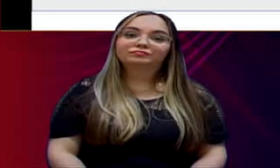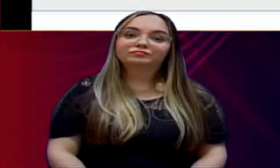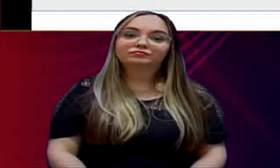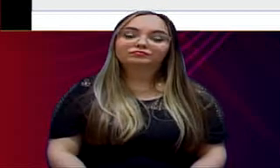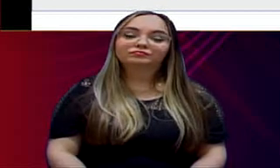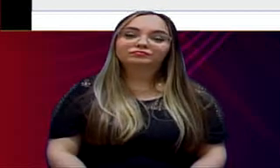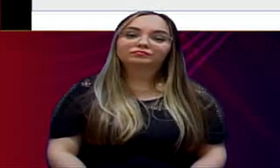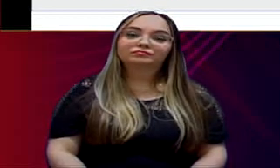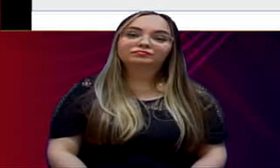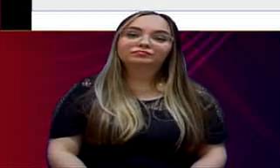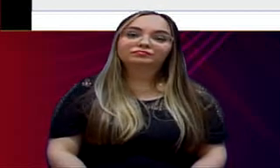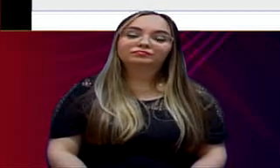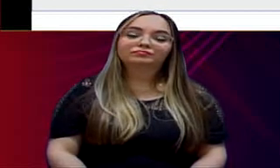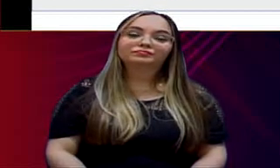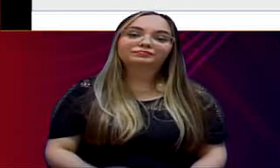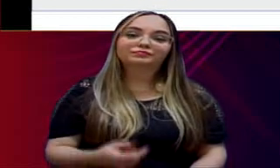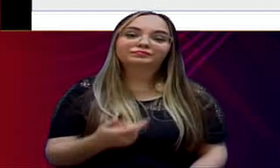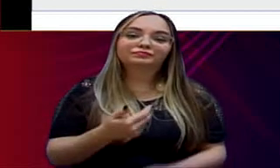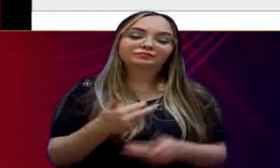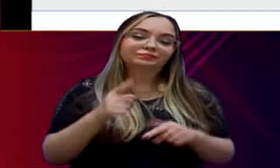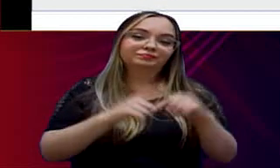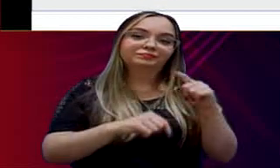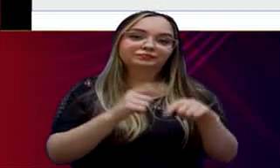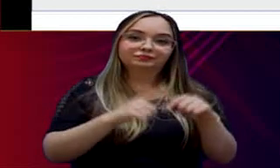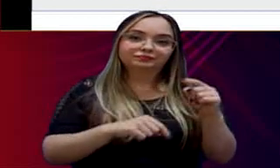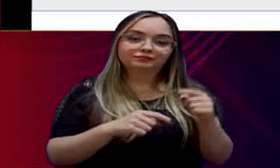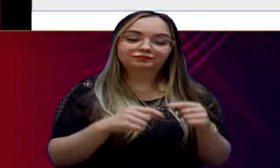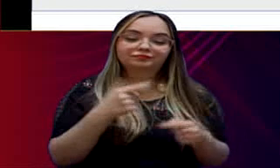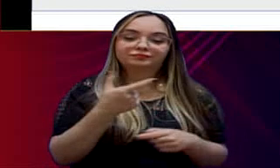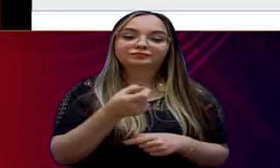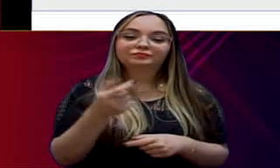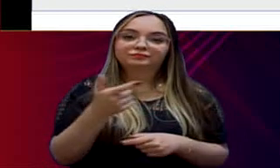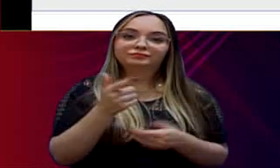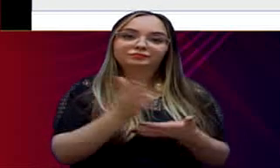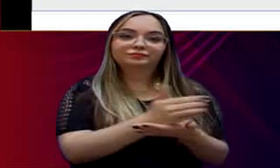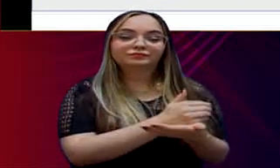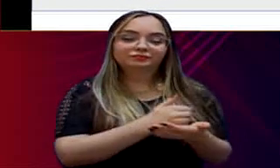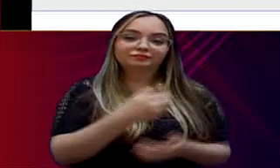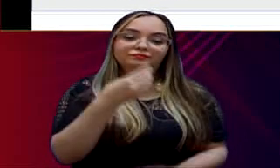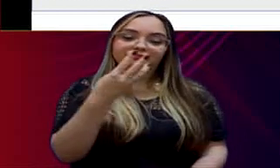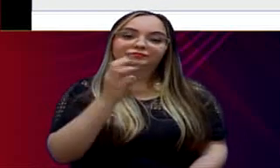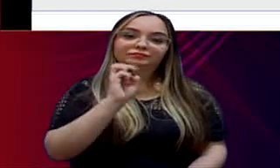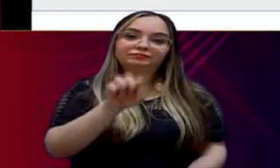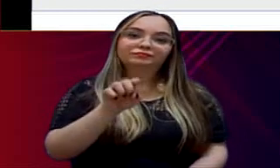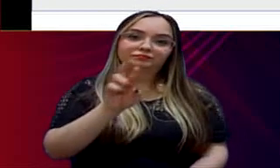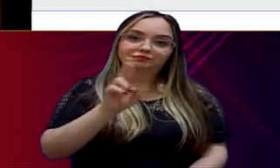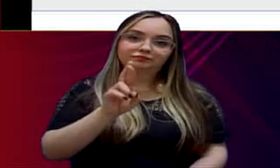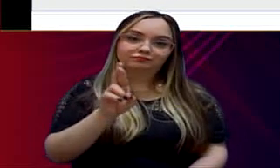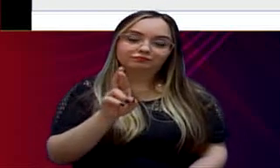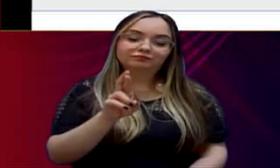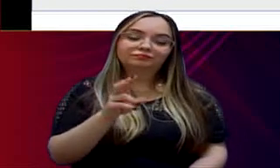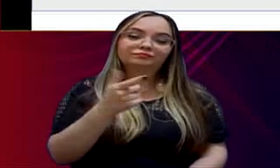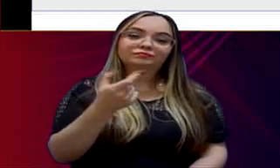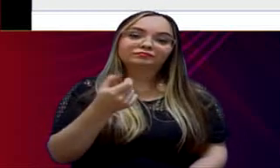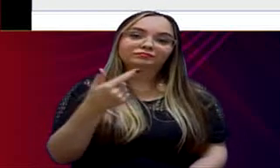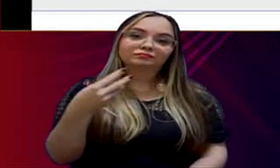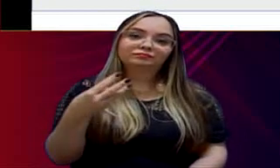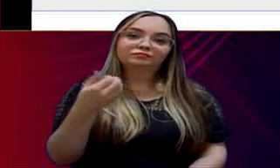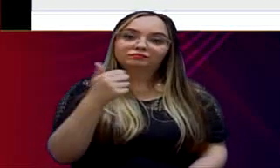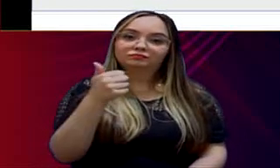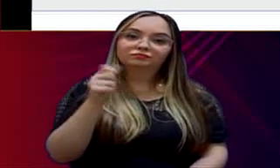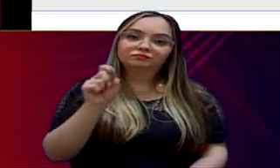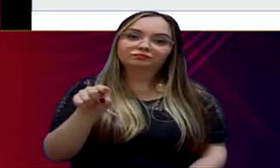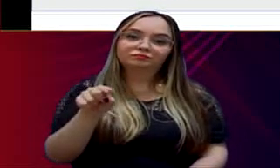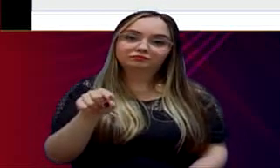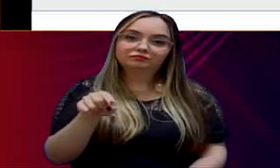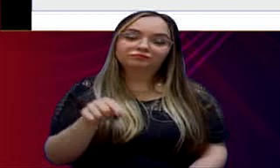alienação de bens arrecadado em 2022 r$ 3.000 em 2023 foi 11